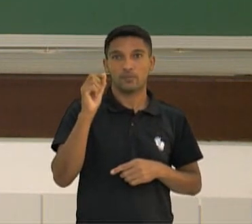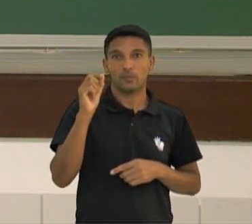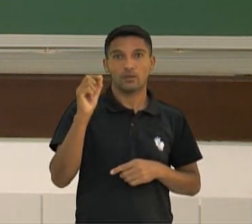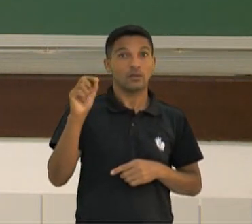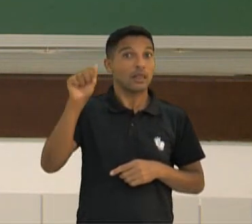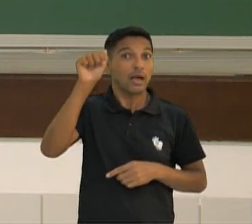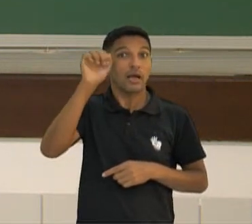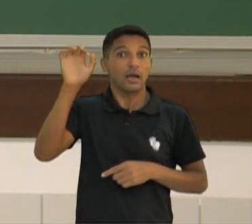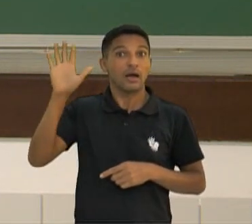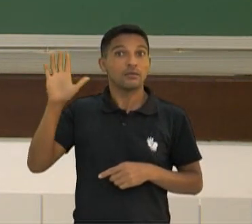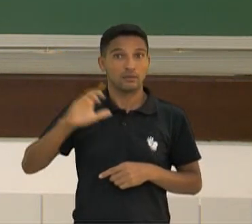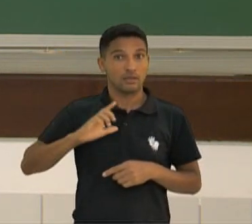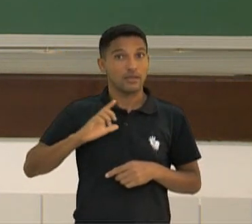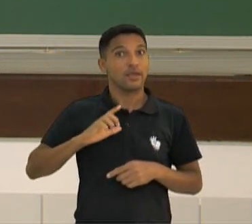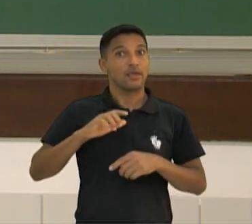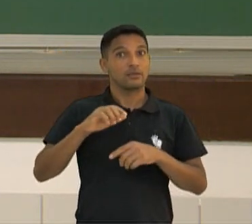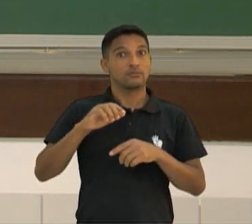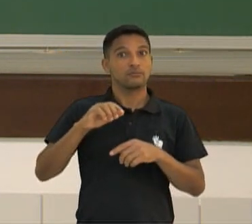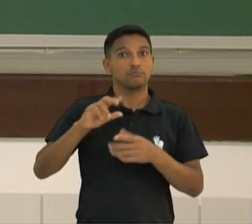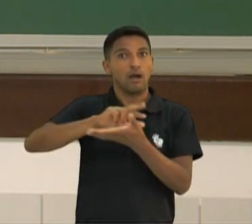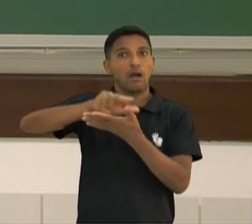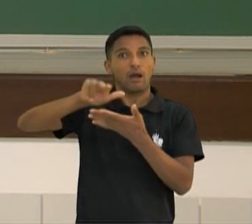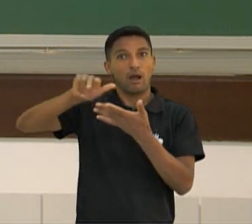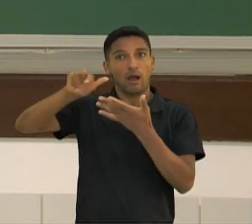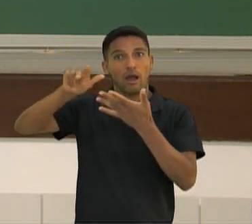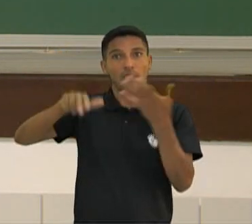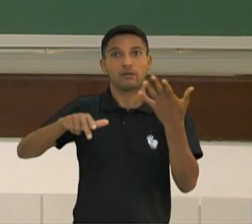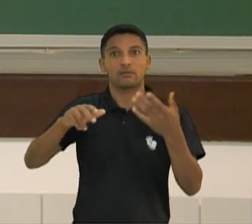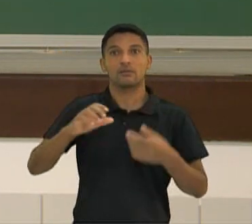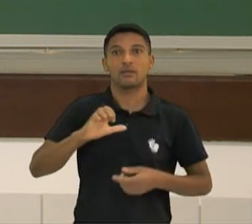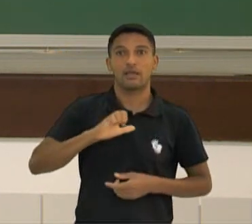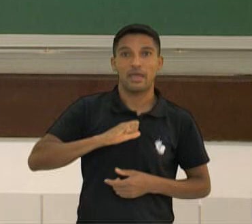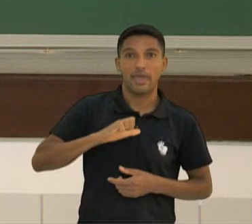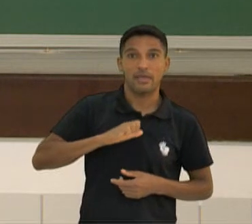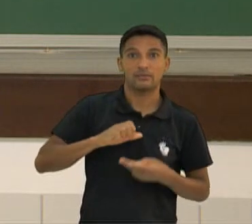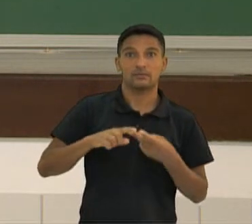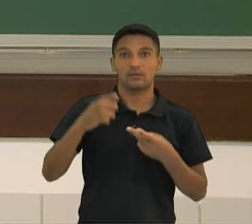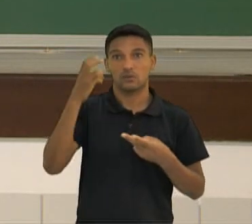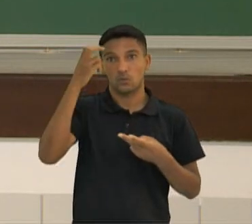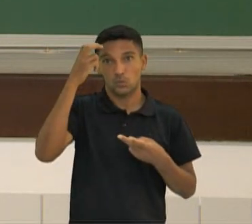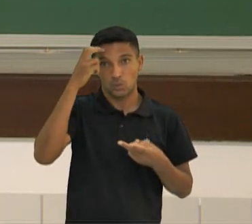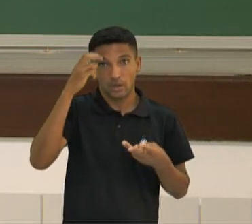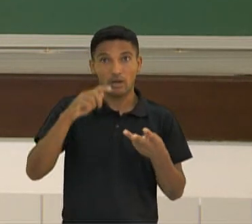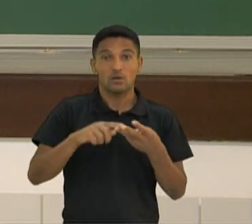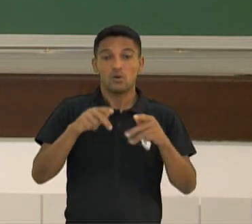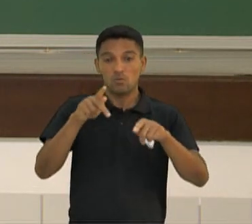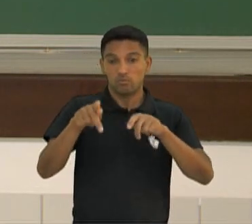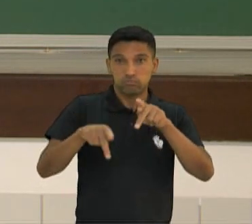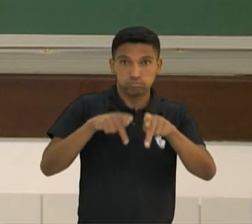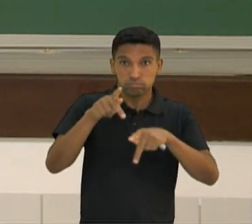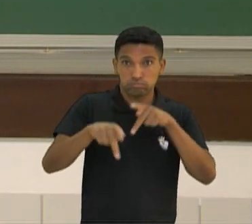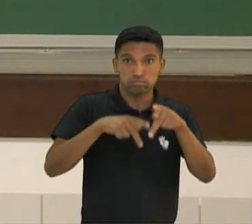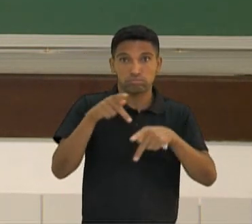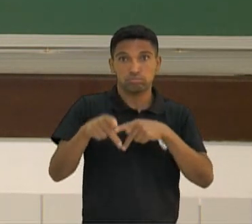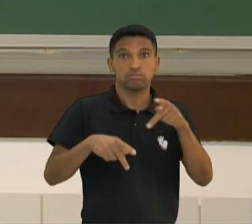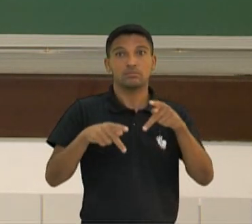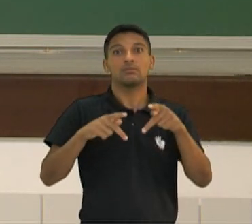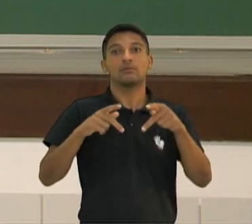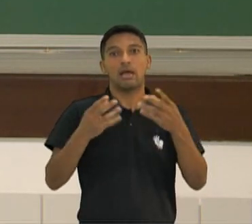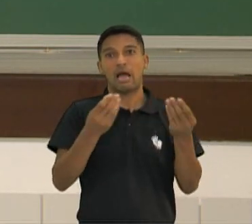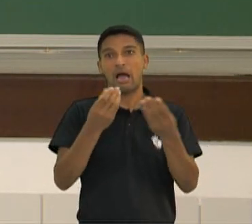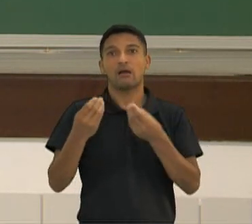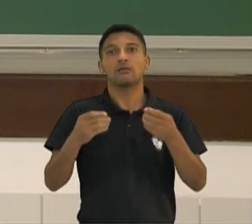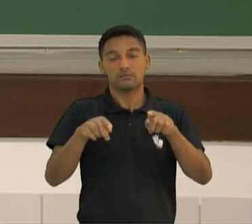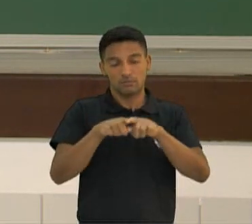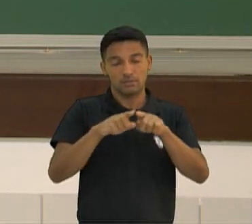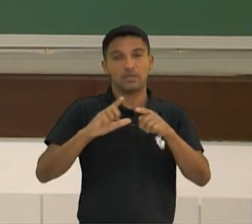continente gigantesco com muita diversidade étnica, cultural, né, demográfica, diferenças populacionais, né, não teríamos